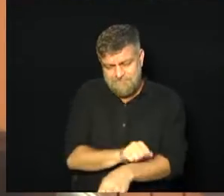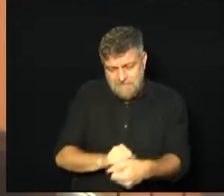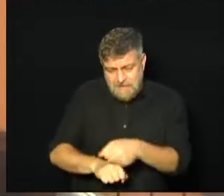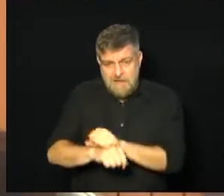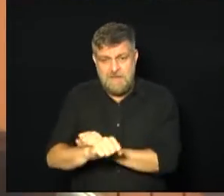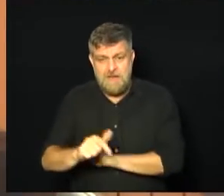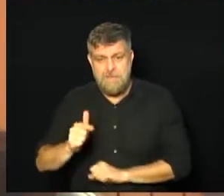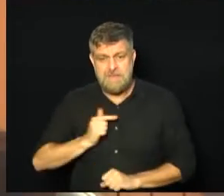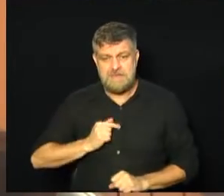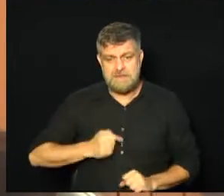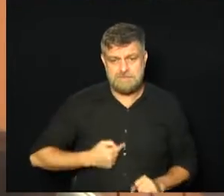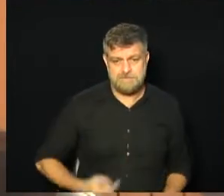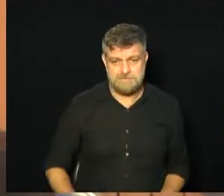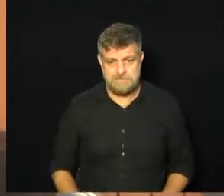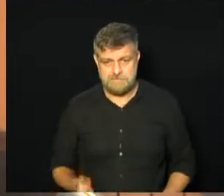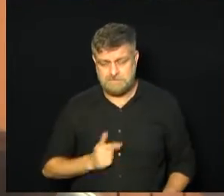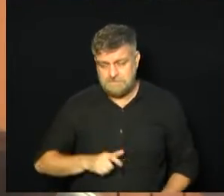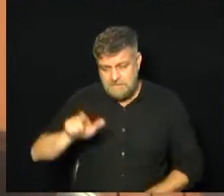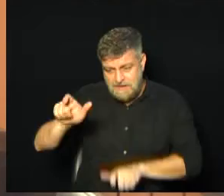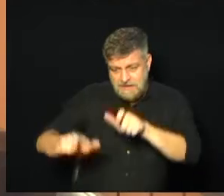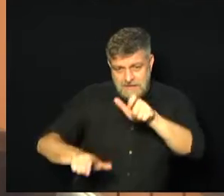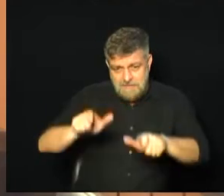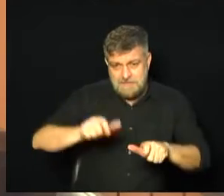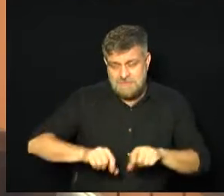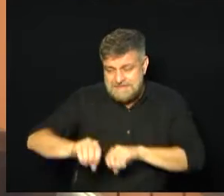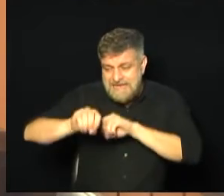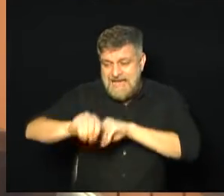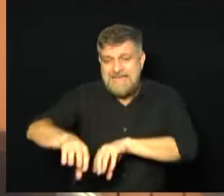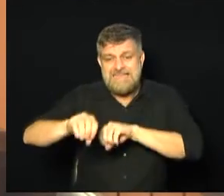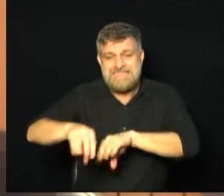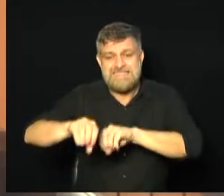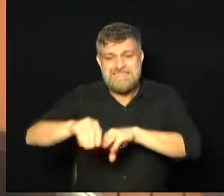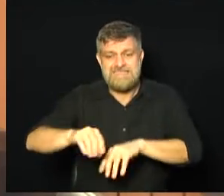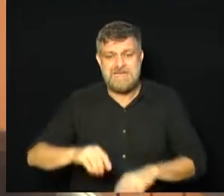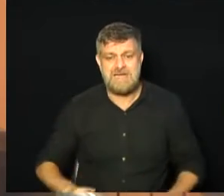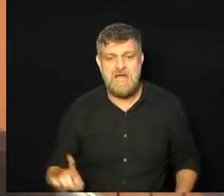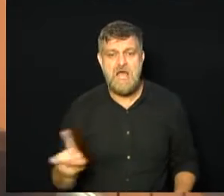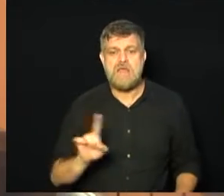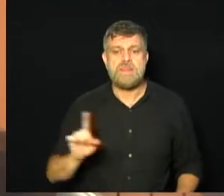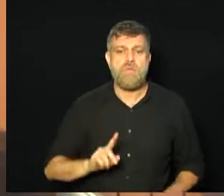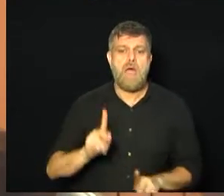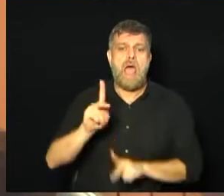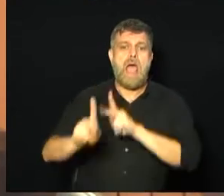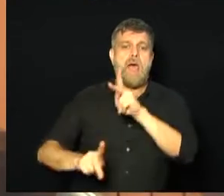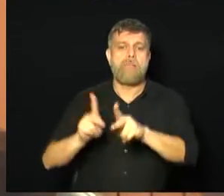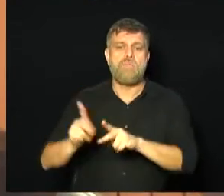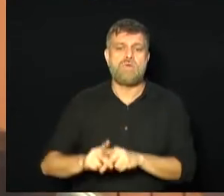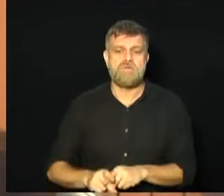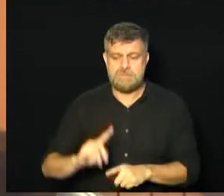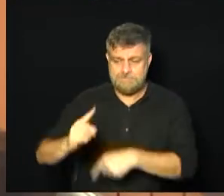quantia simbólica para essas pessoas ensinarem a universidade. E não é a população que ganha